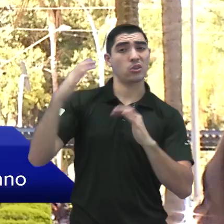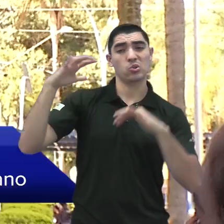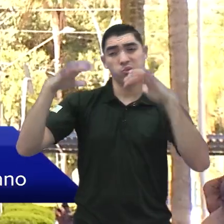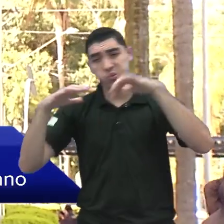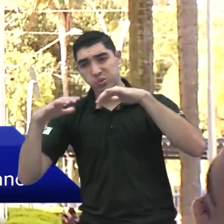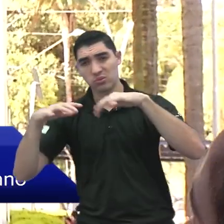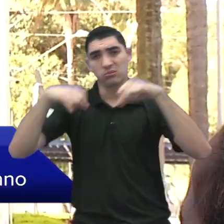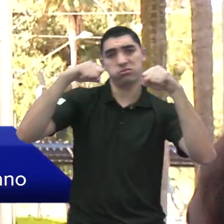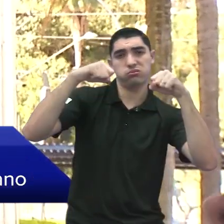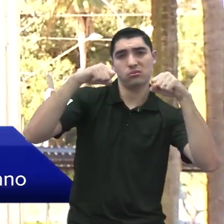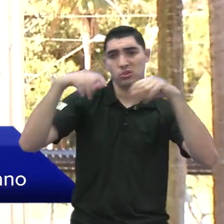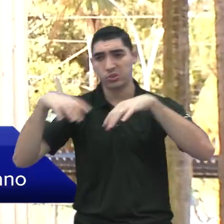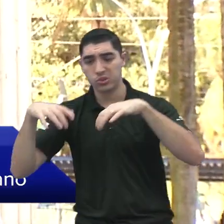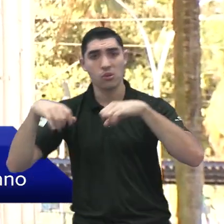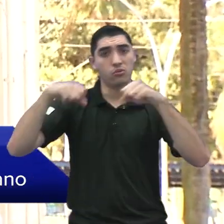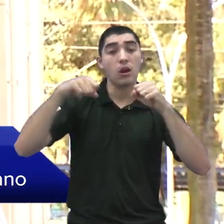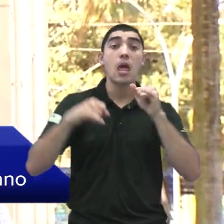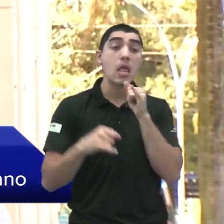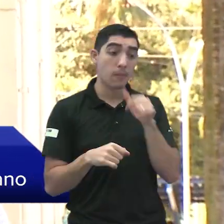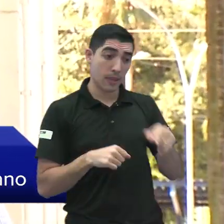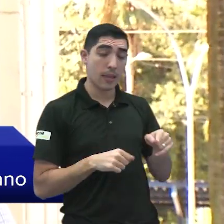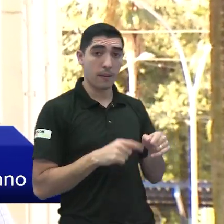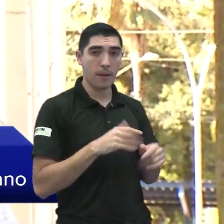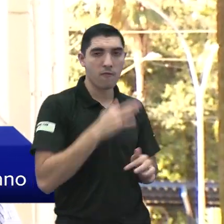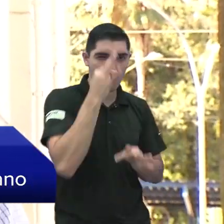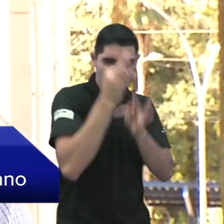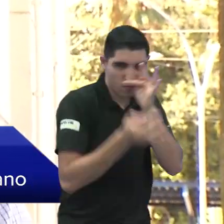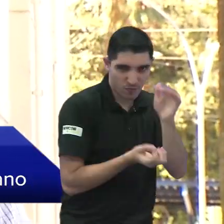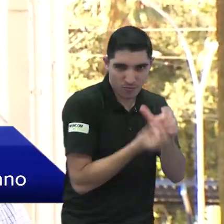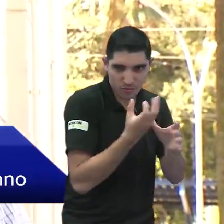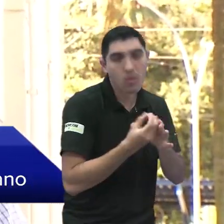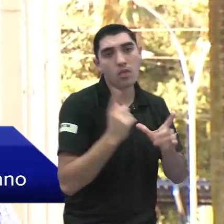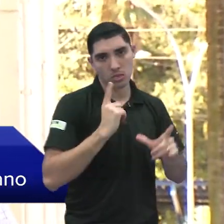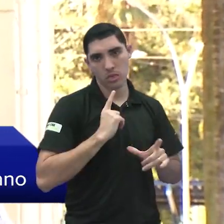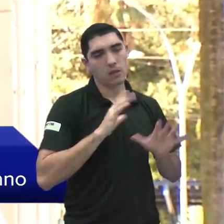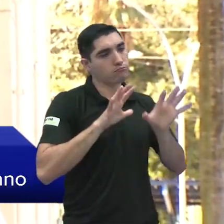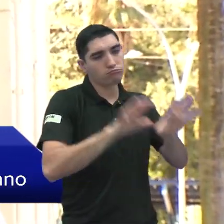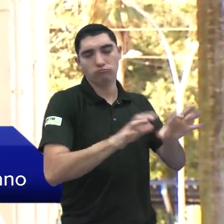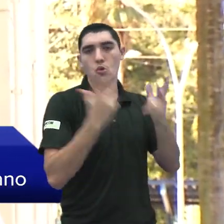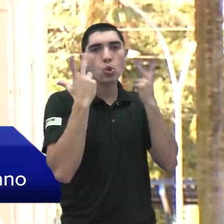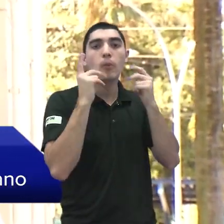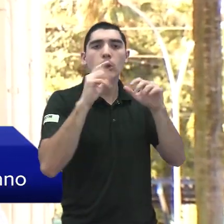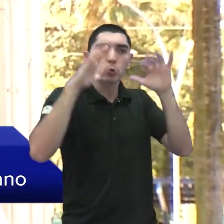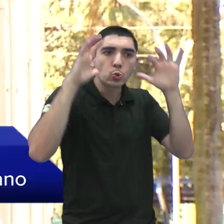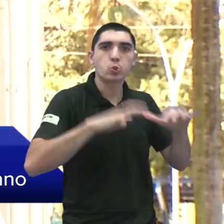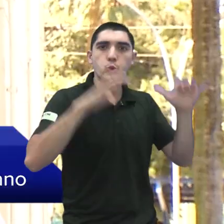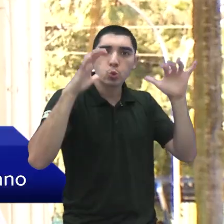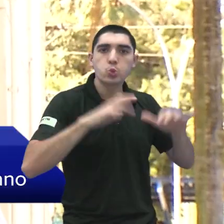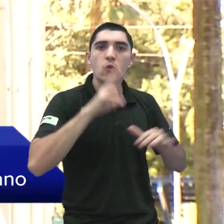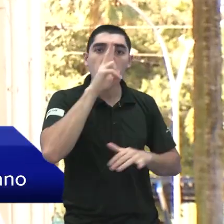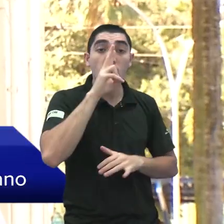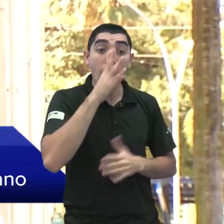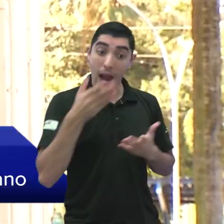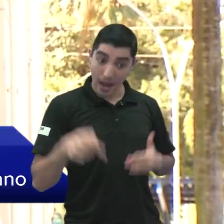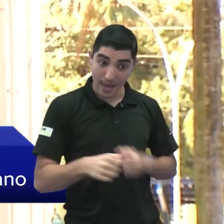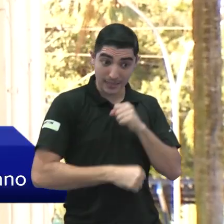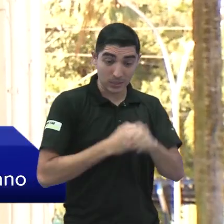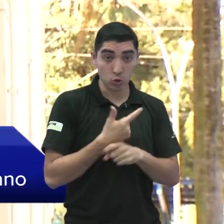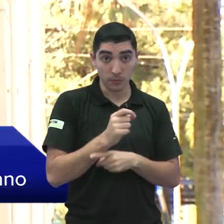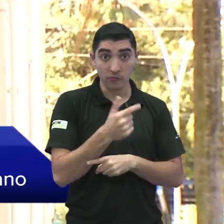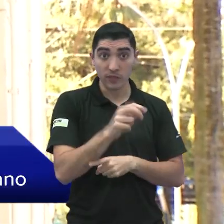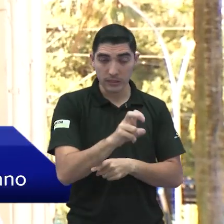muito irregular, porque geralmente na primavera a gente tem aquela chuva mais presente, característica de pancada já, tá? E para essa primavera a gente deve